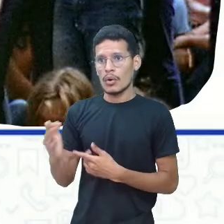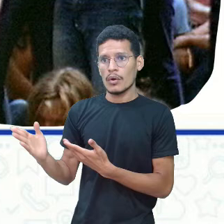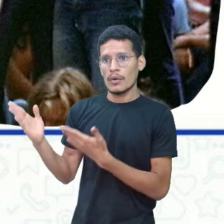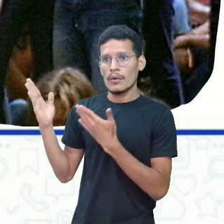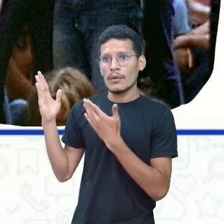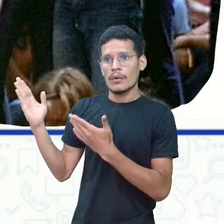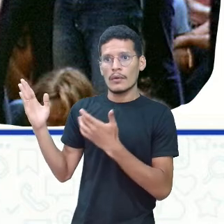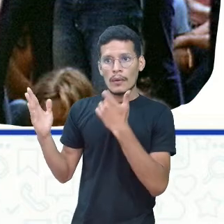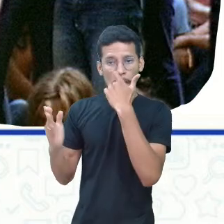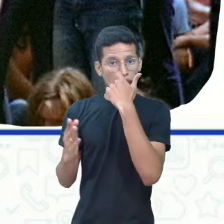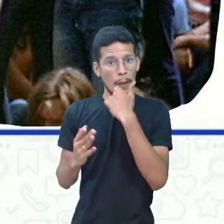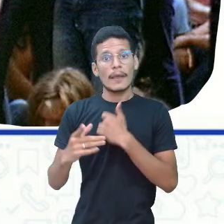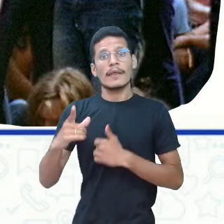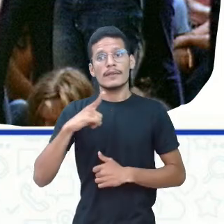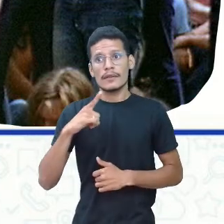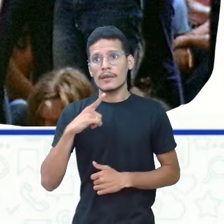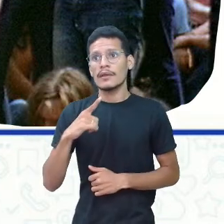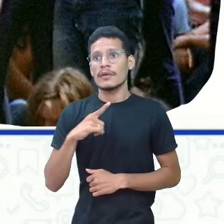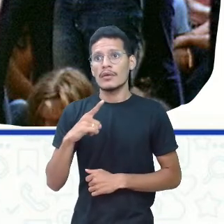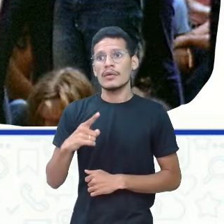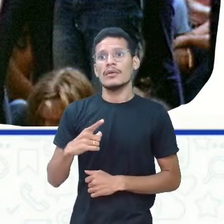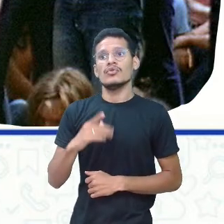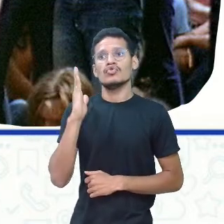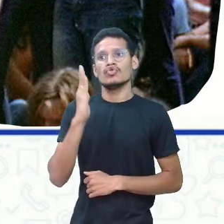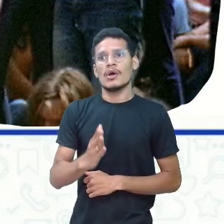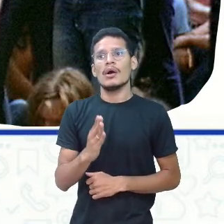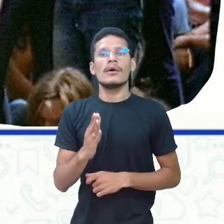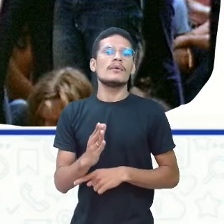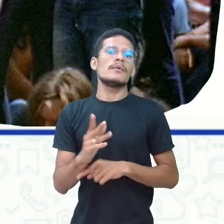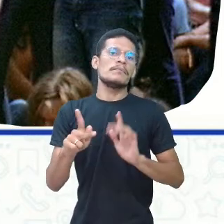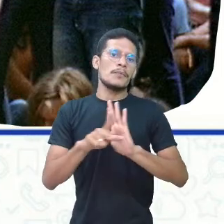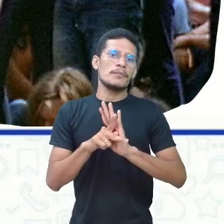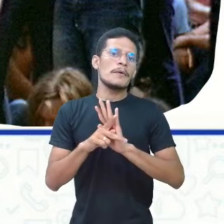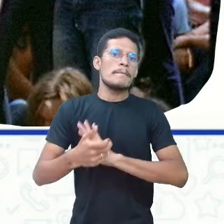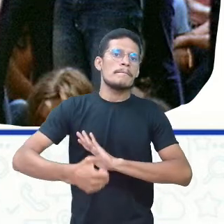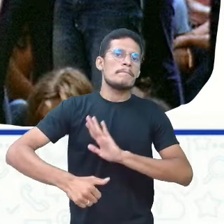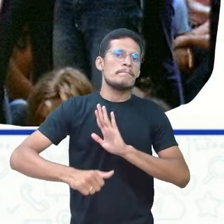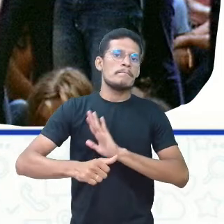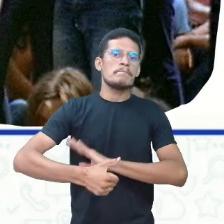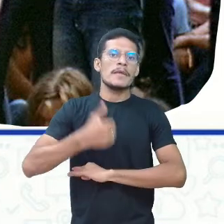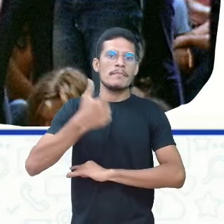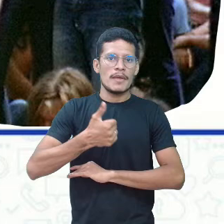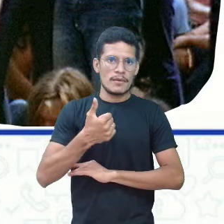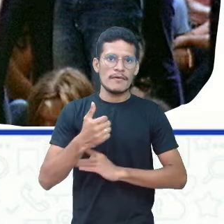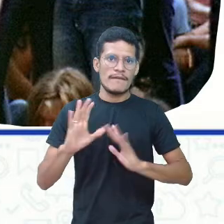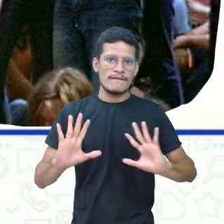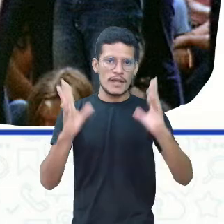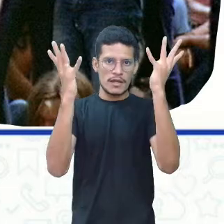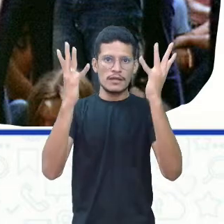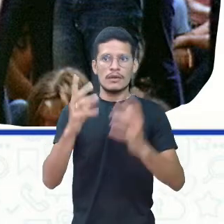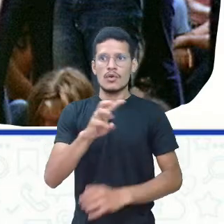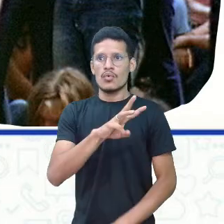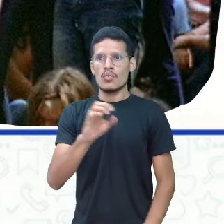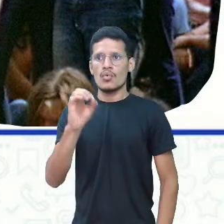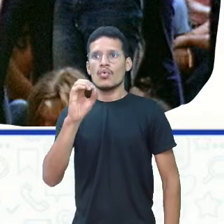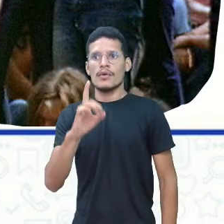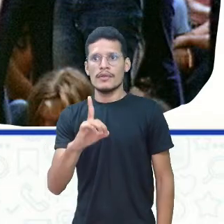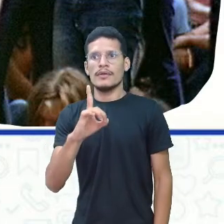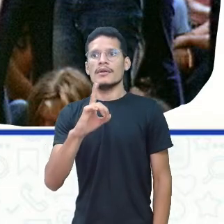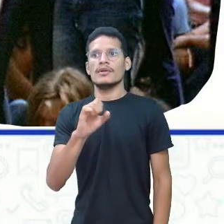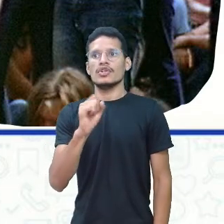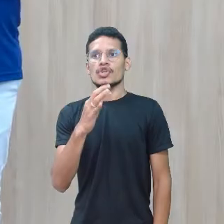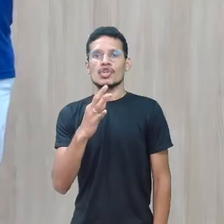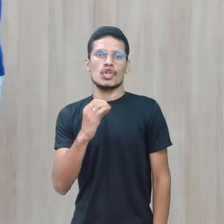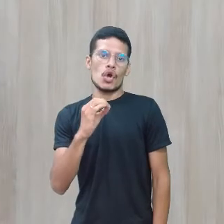o Festival de Woodstock, na realidade o primeiro festival. Então, uma das ideias defendidas aqui